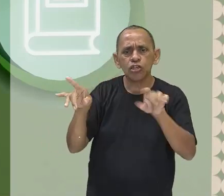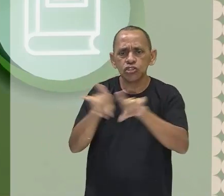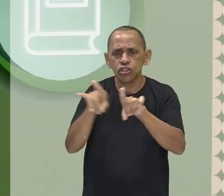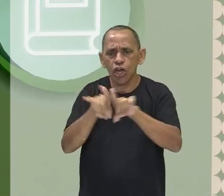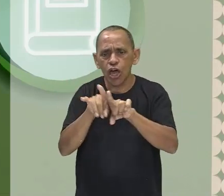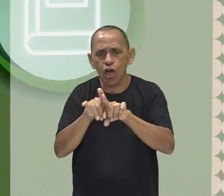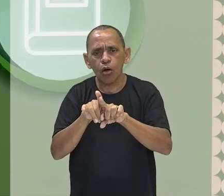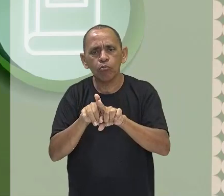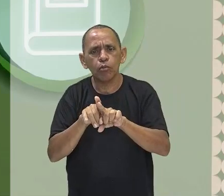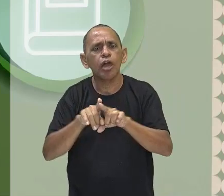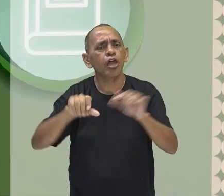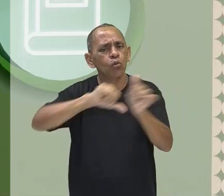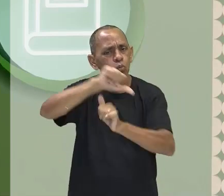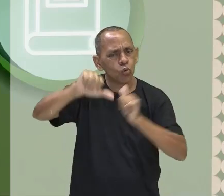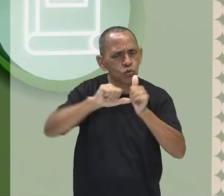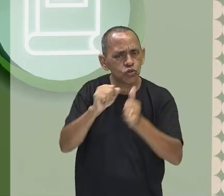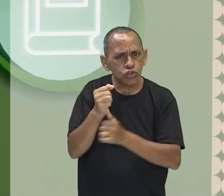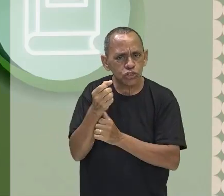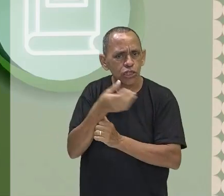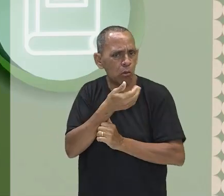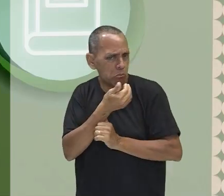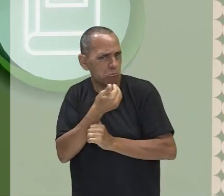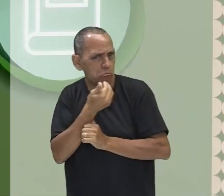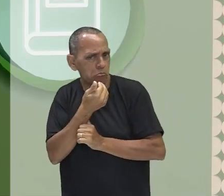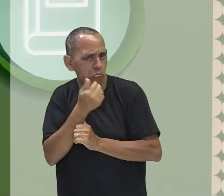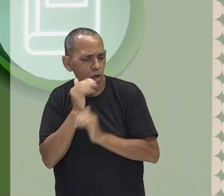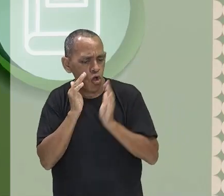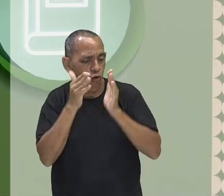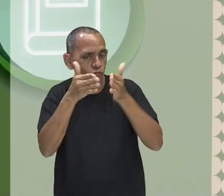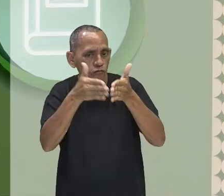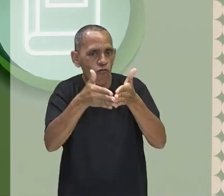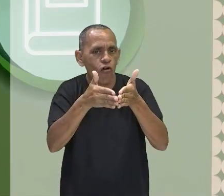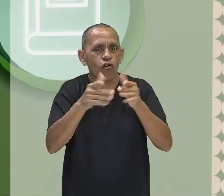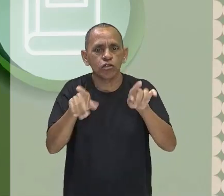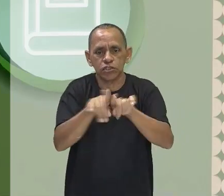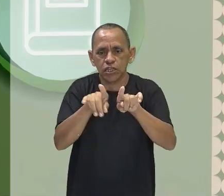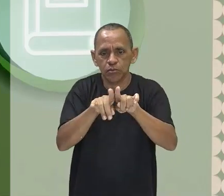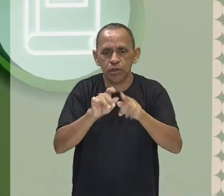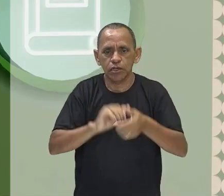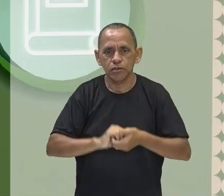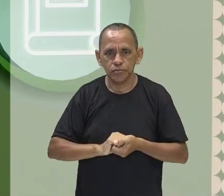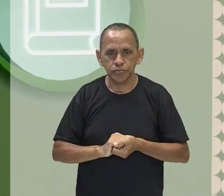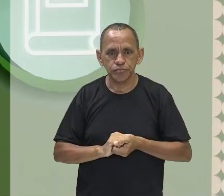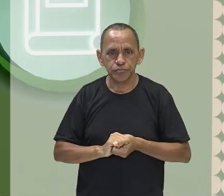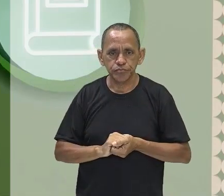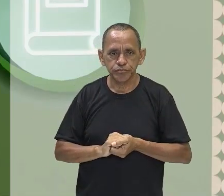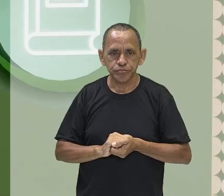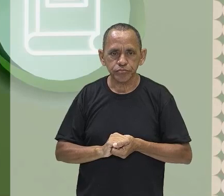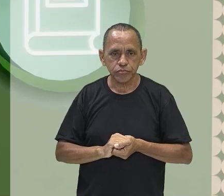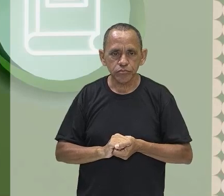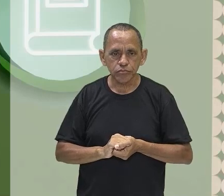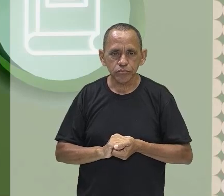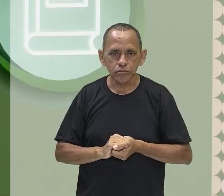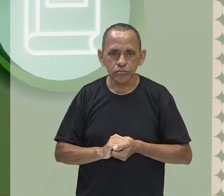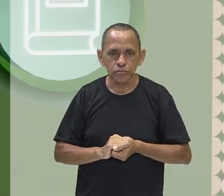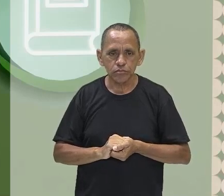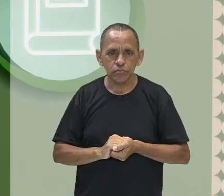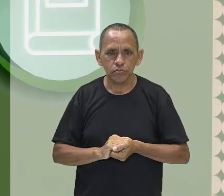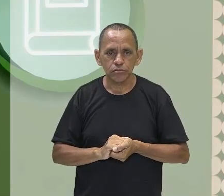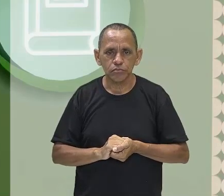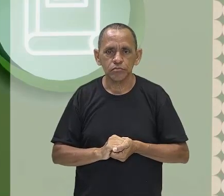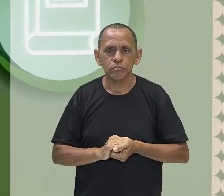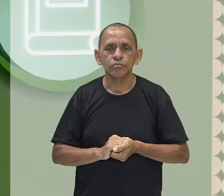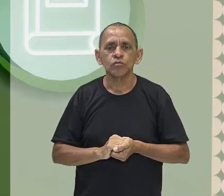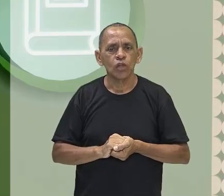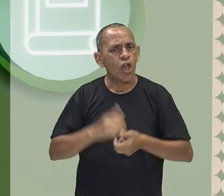melhor foco. E por fim nós temos o nervo óptico, que tem a importante missão de levar as informações para o cérebro. Espero